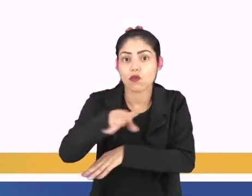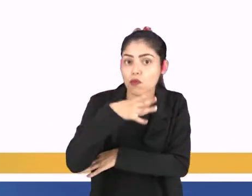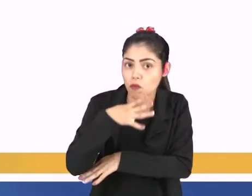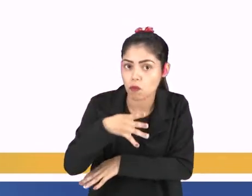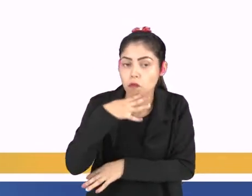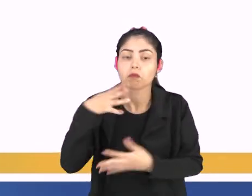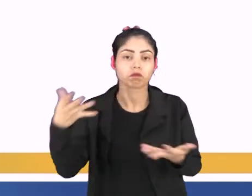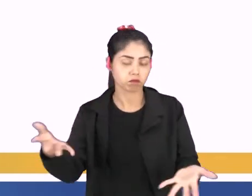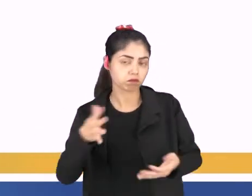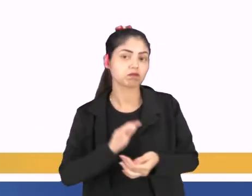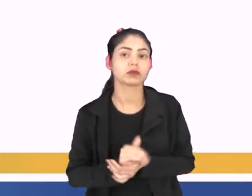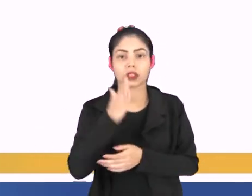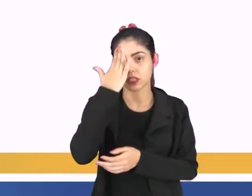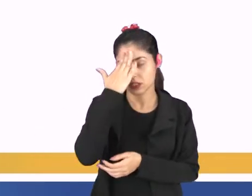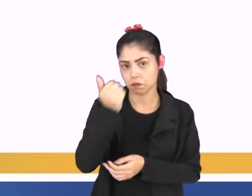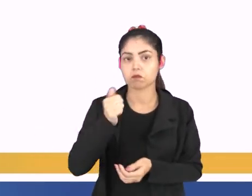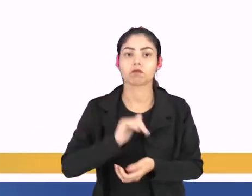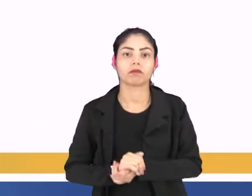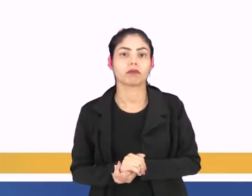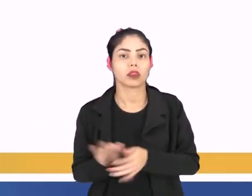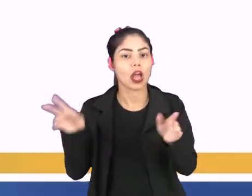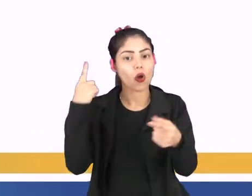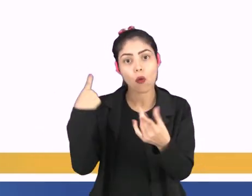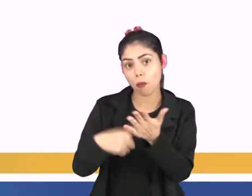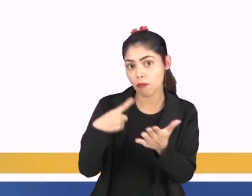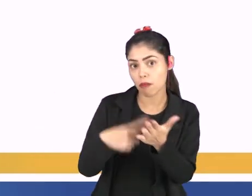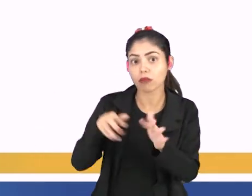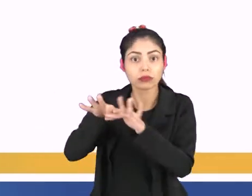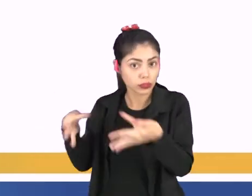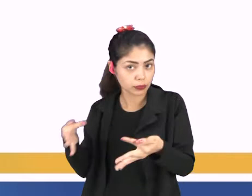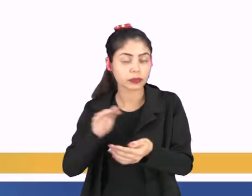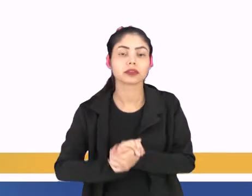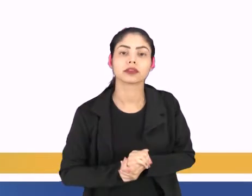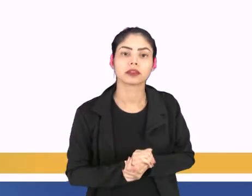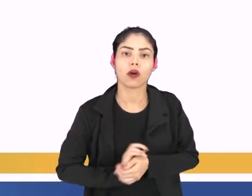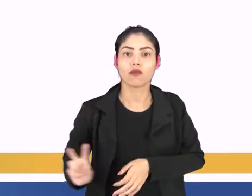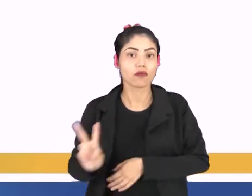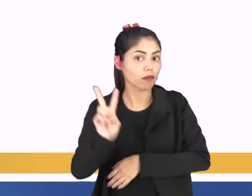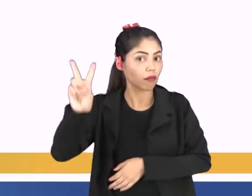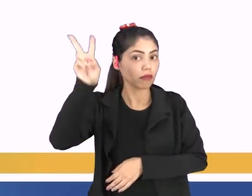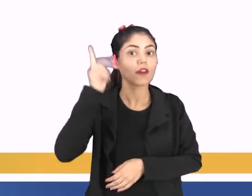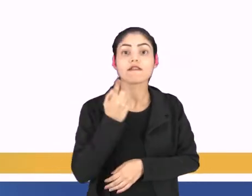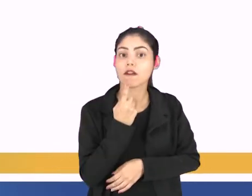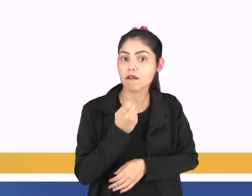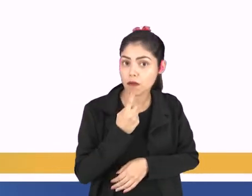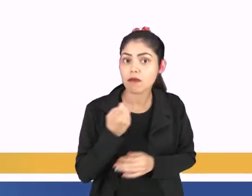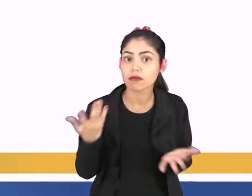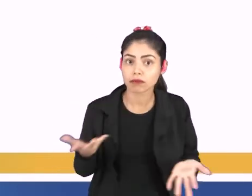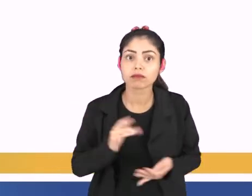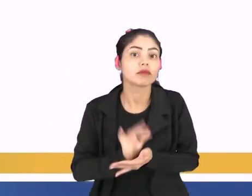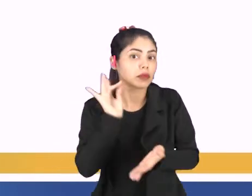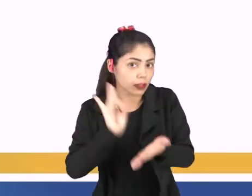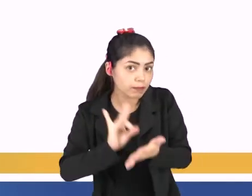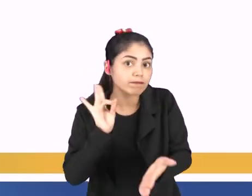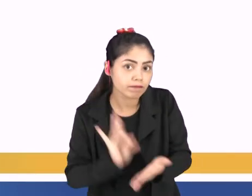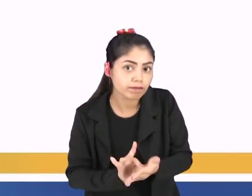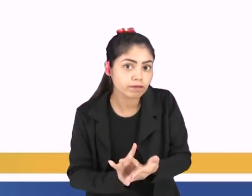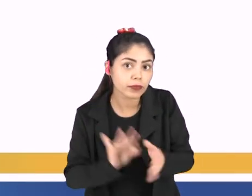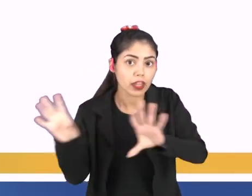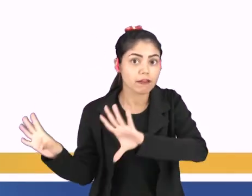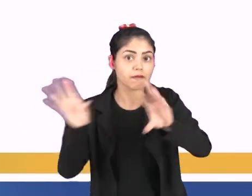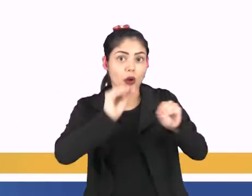conhecimento sobre a combinação simples. E que esses valores que estão aí em vermelho, na verdade, ele vem